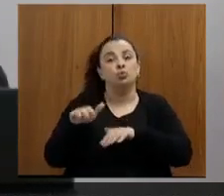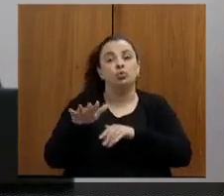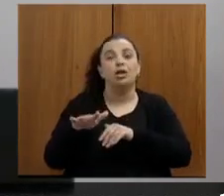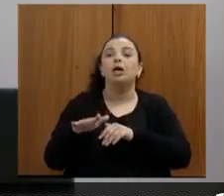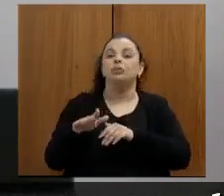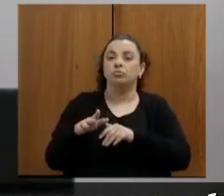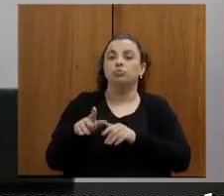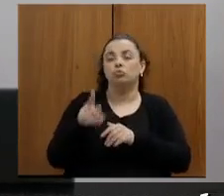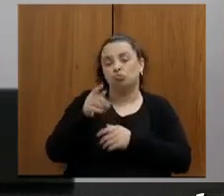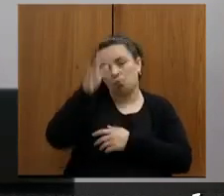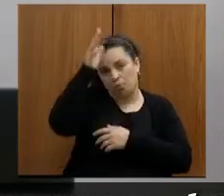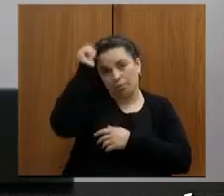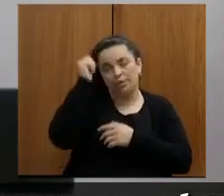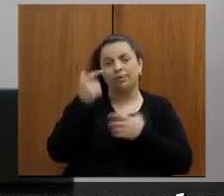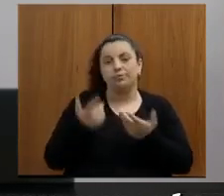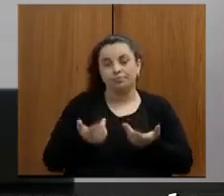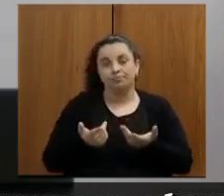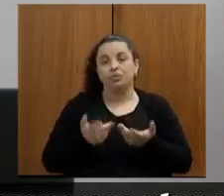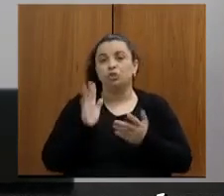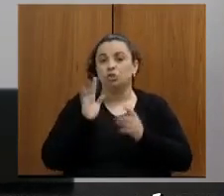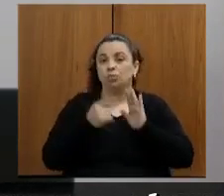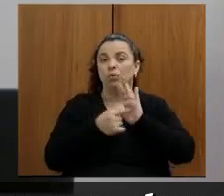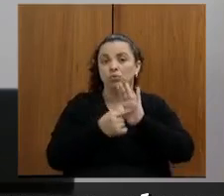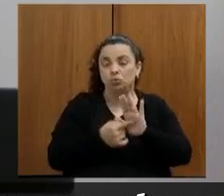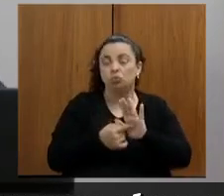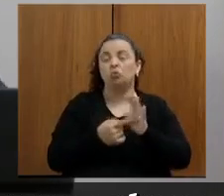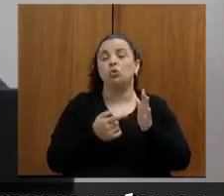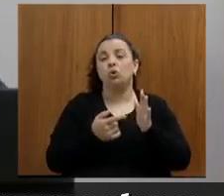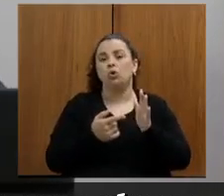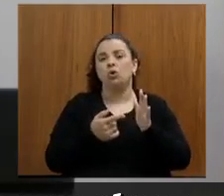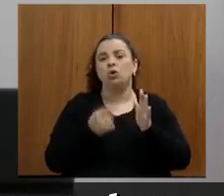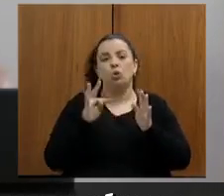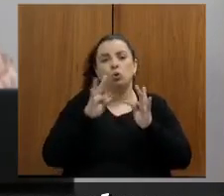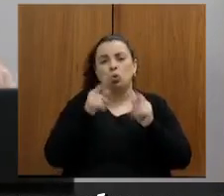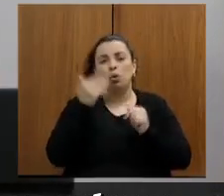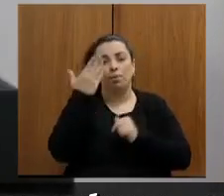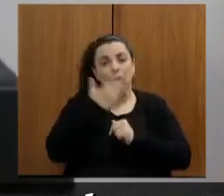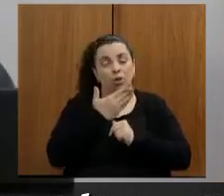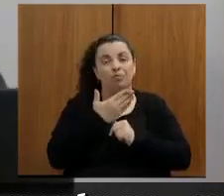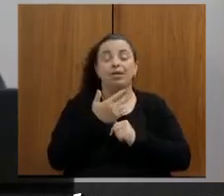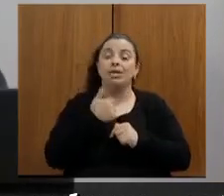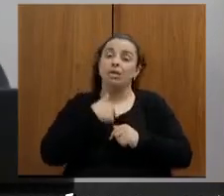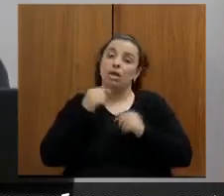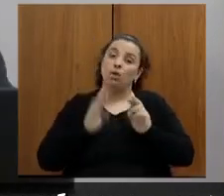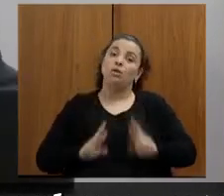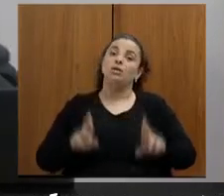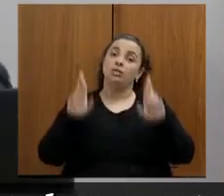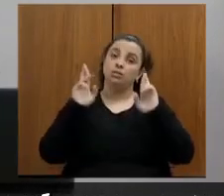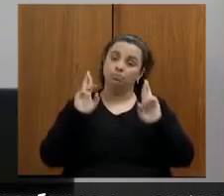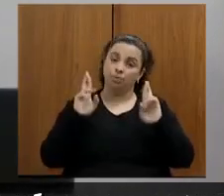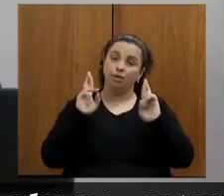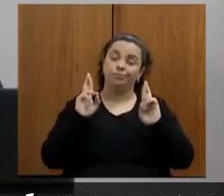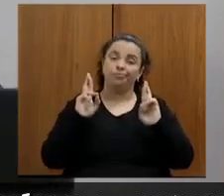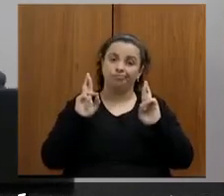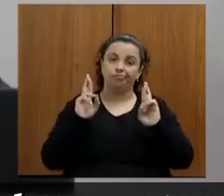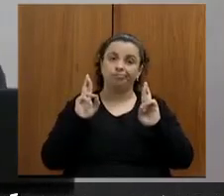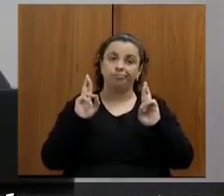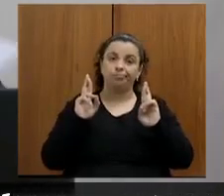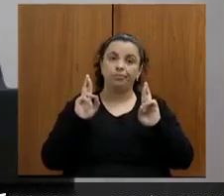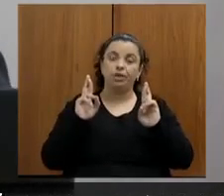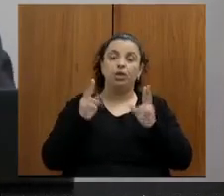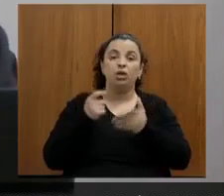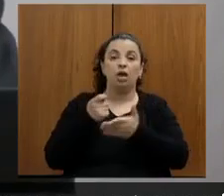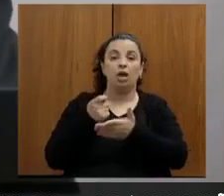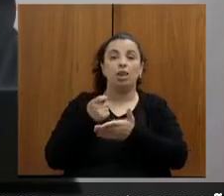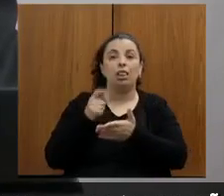os números foram colocados e eu espero Comandante que além além da questão da